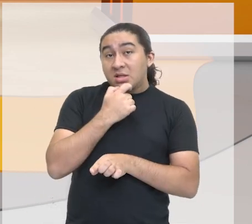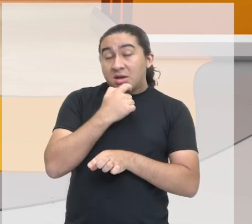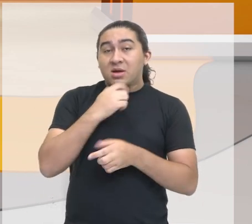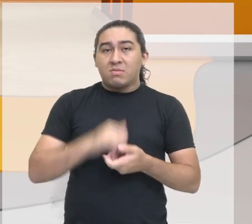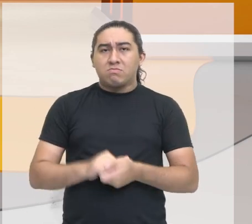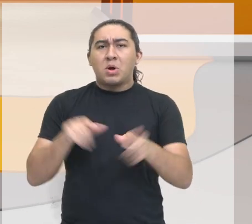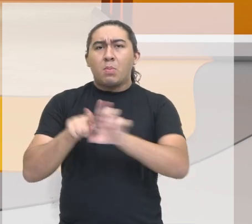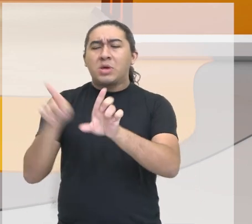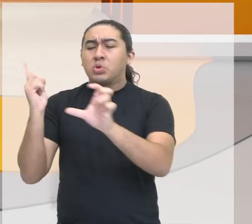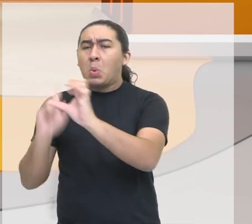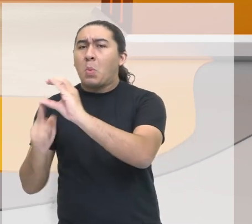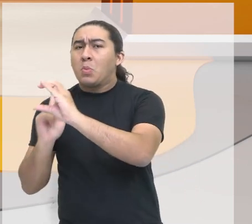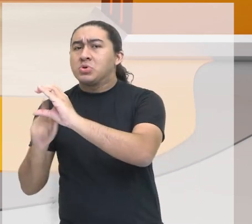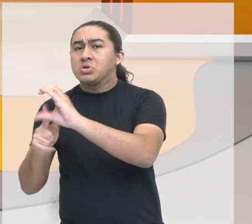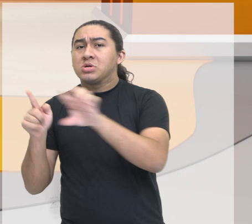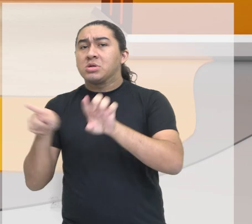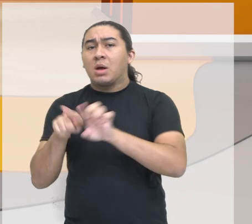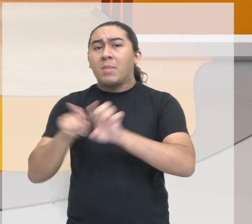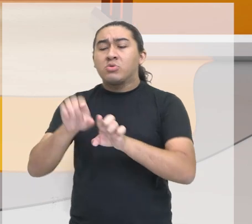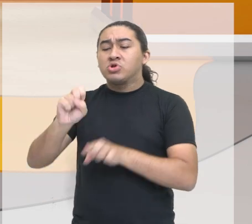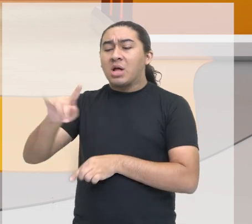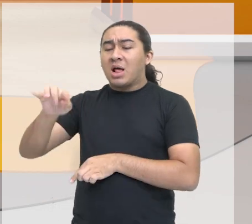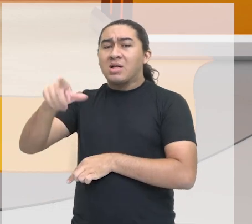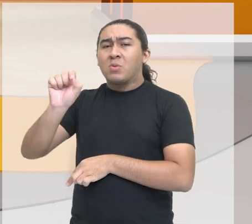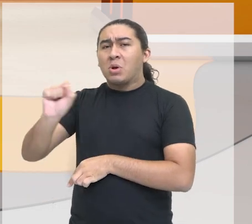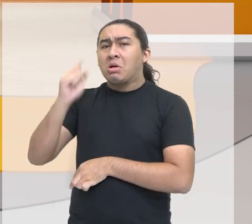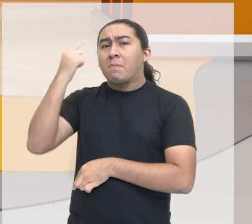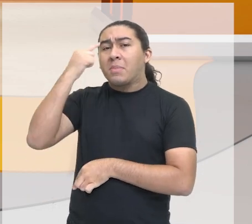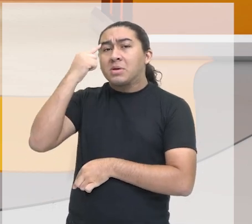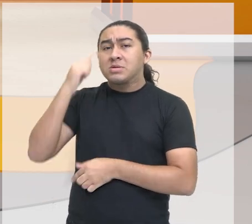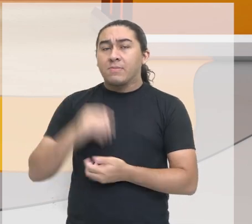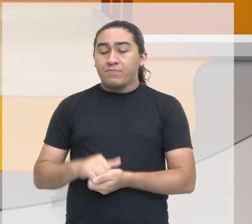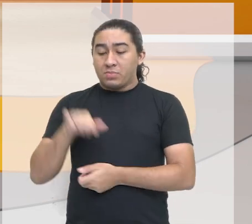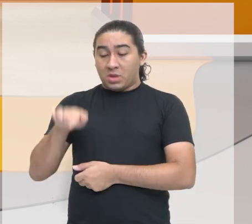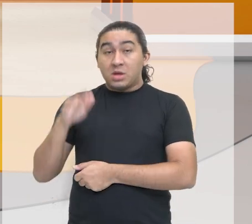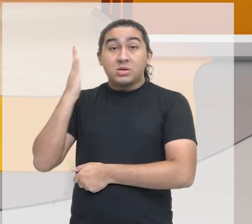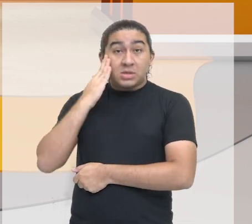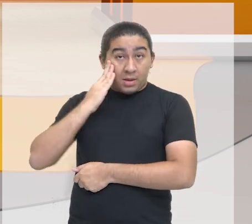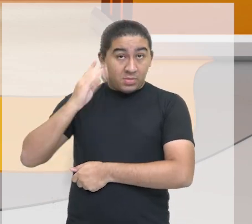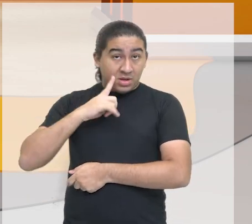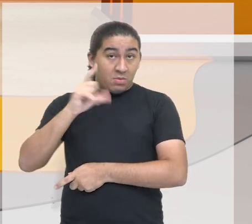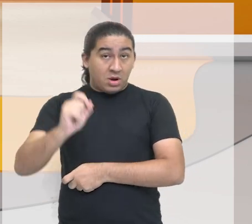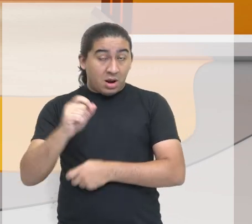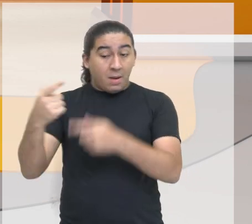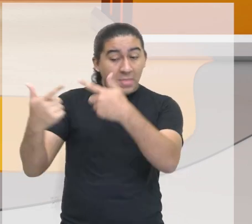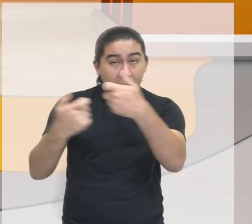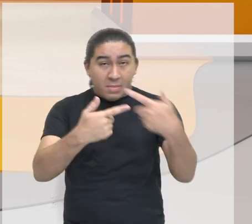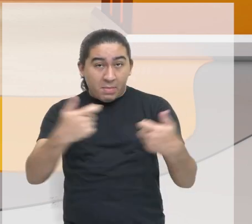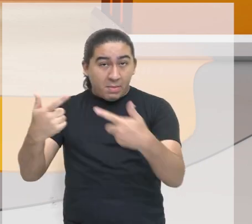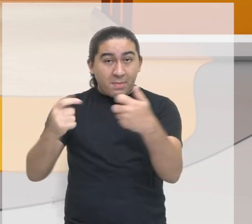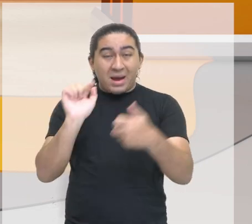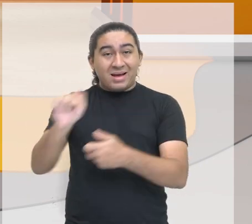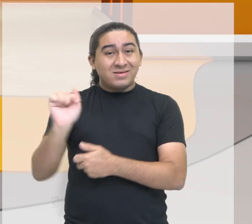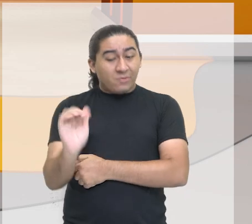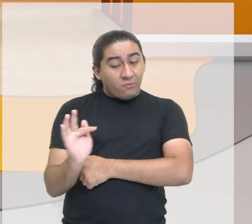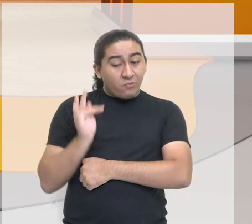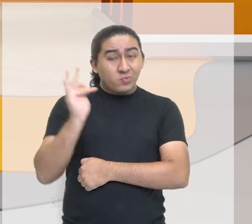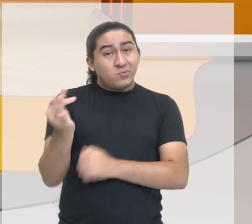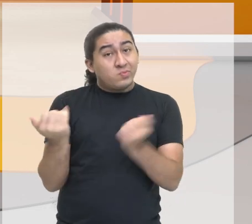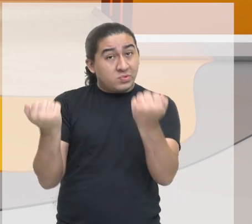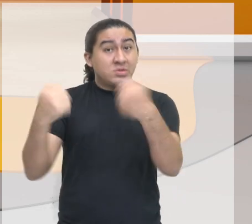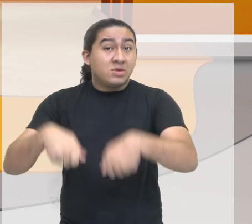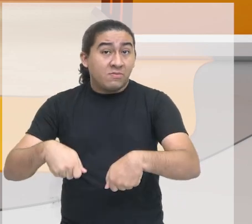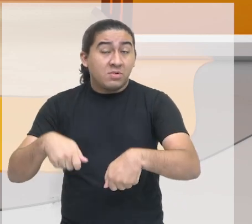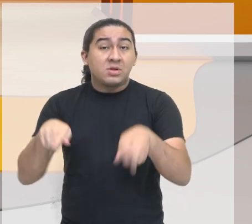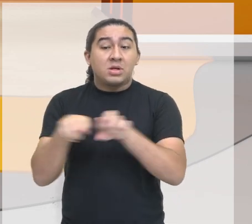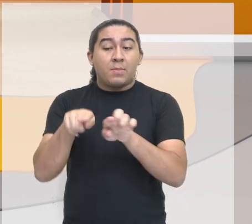os comunistas, professor? E o Stalin, o que pensava disso? Ele sabia que um conflito com os nazistas era iminente. E